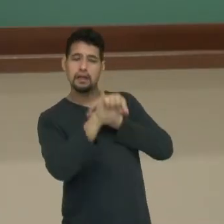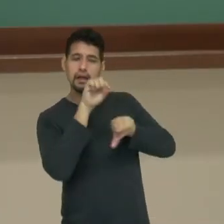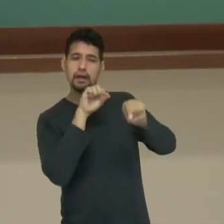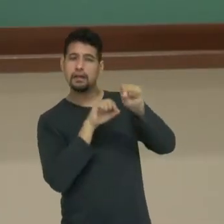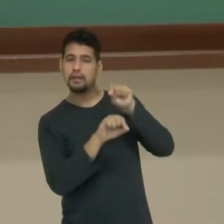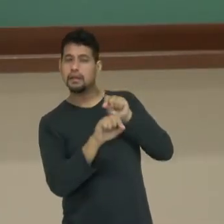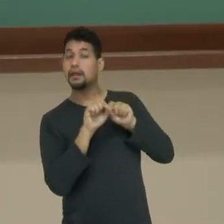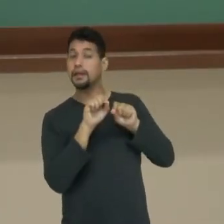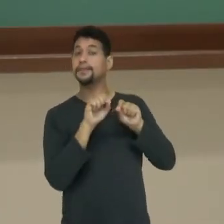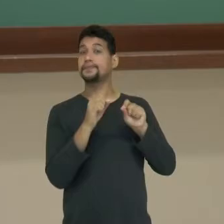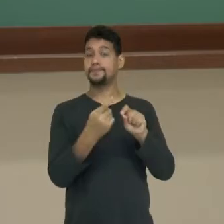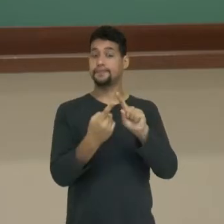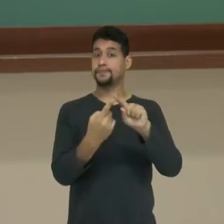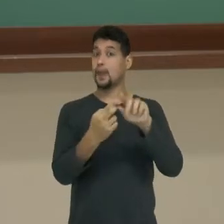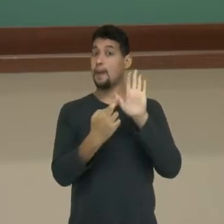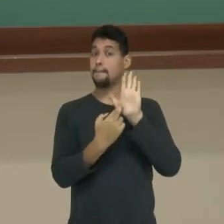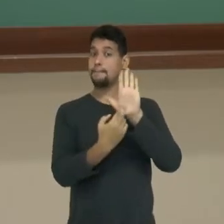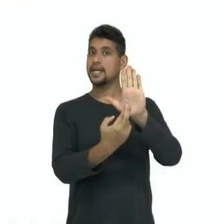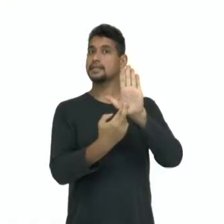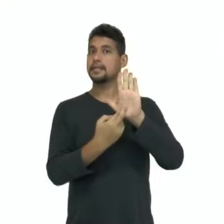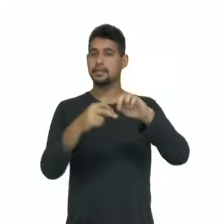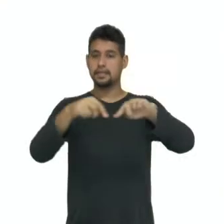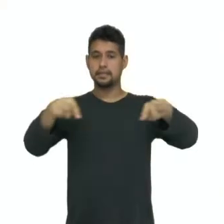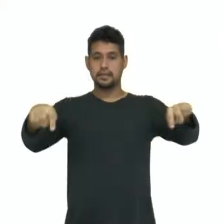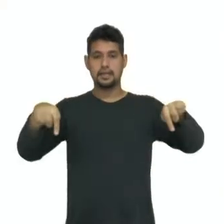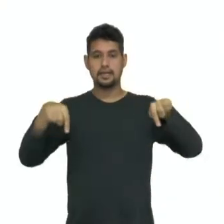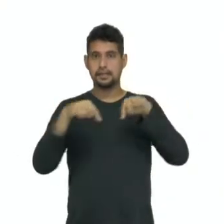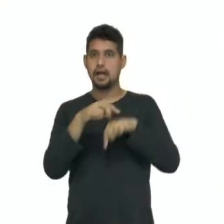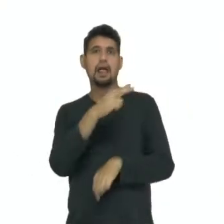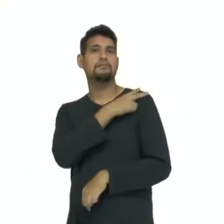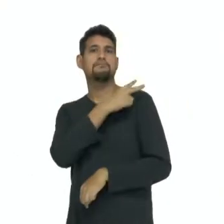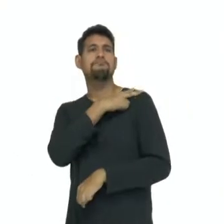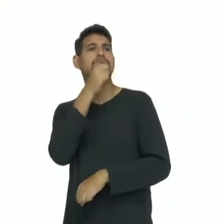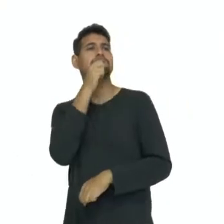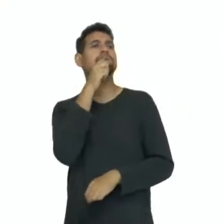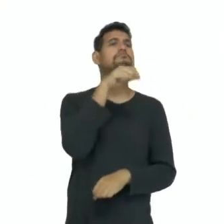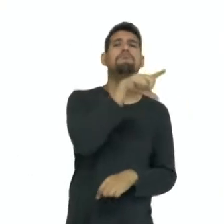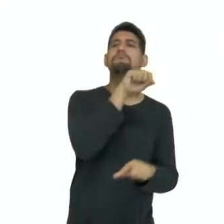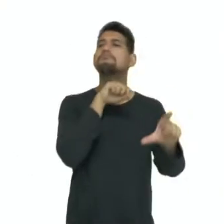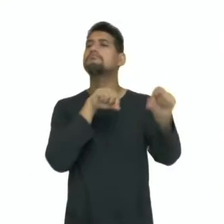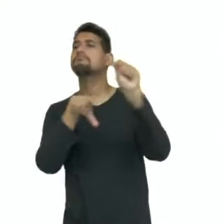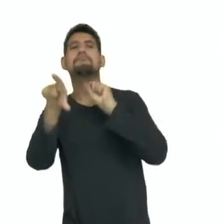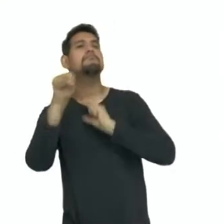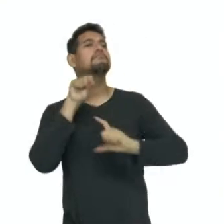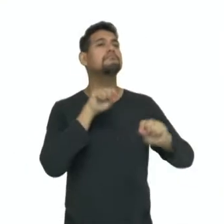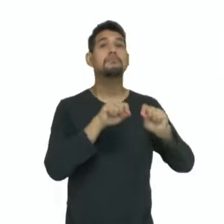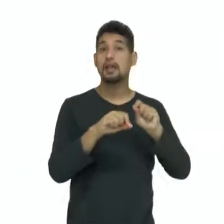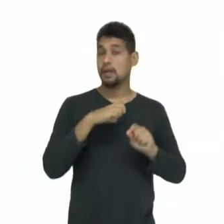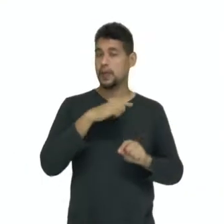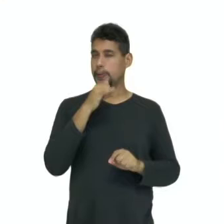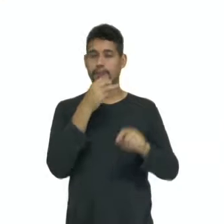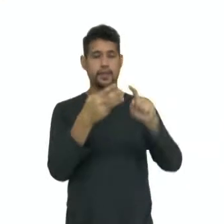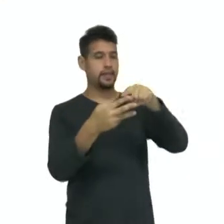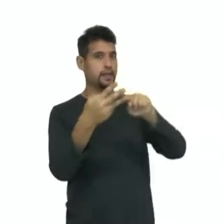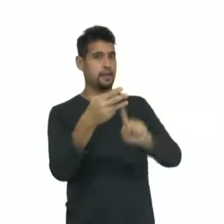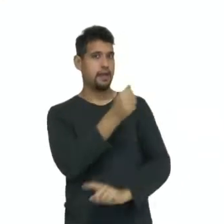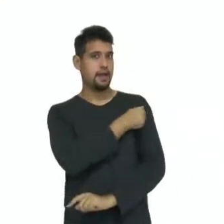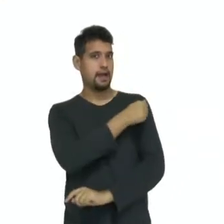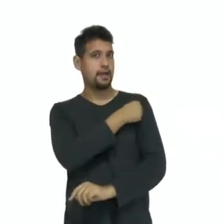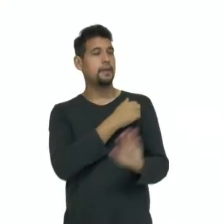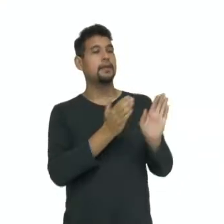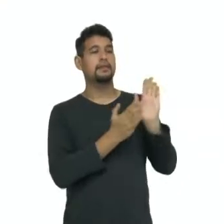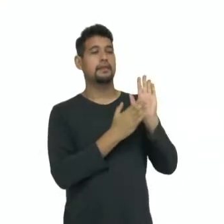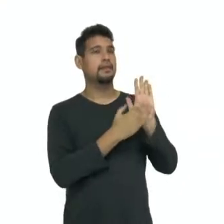do vice-representante de uma turma da segunda série do ensino médio, candidataram-se 3 alunos,